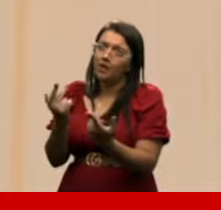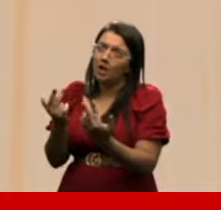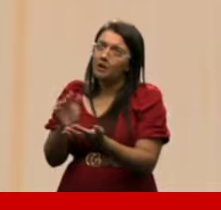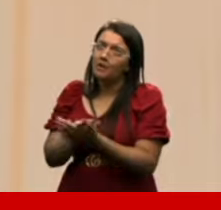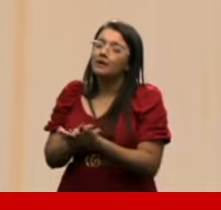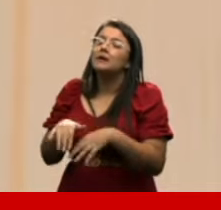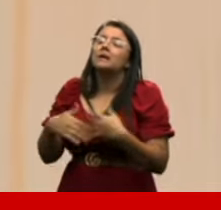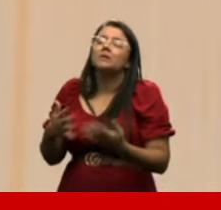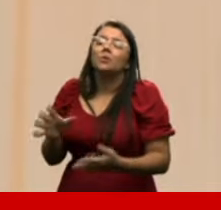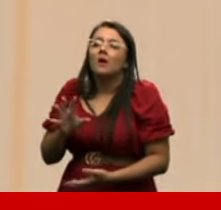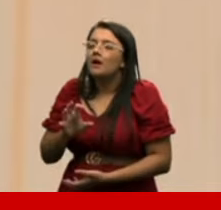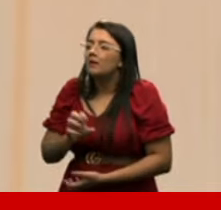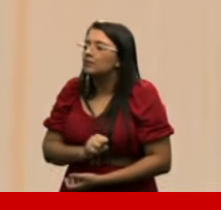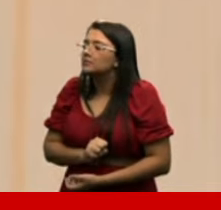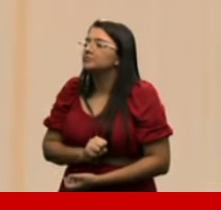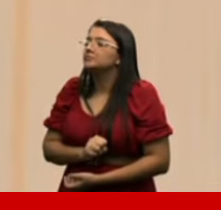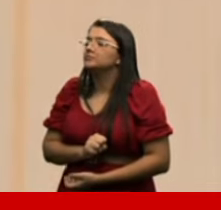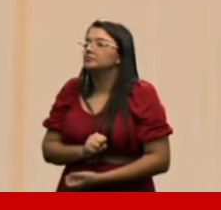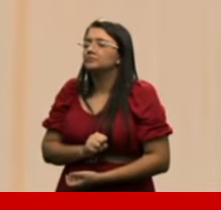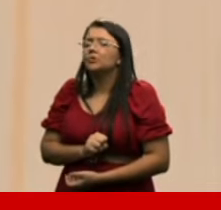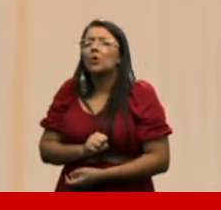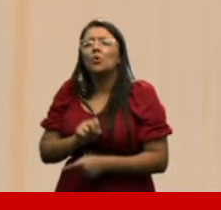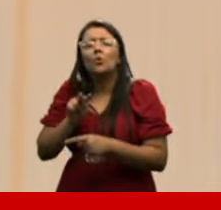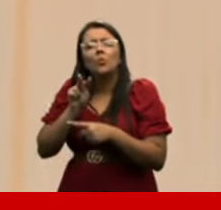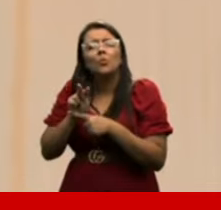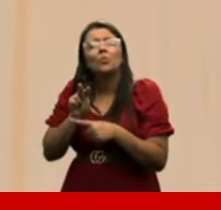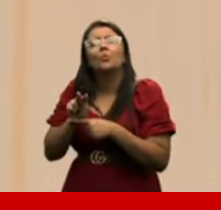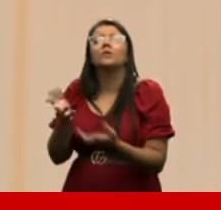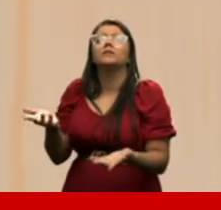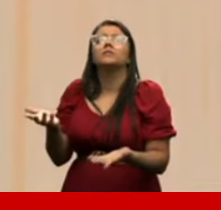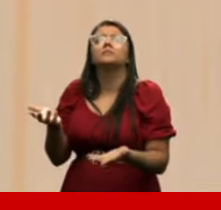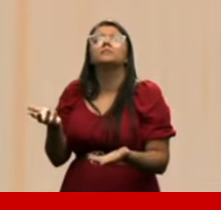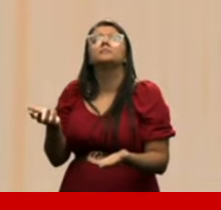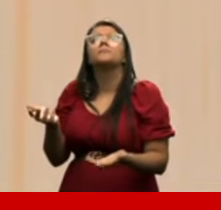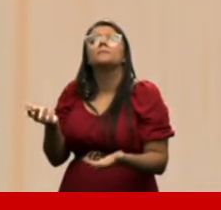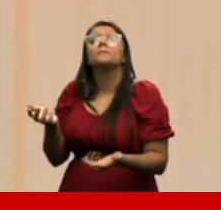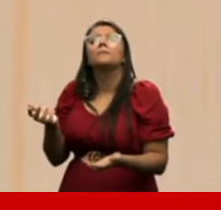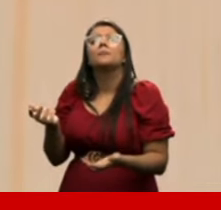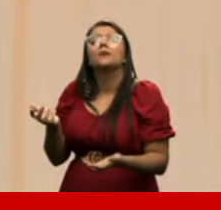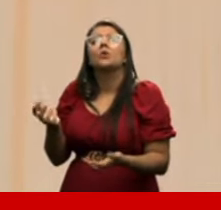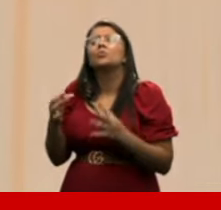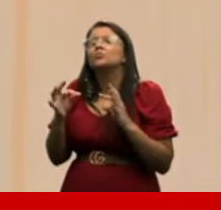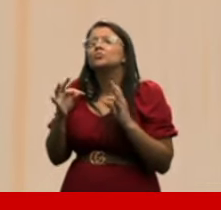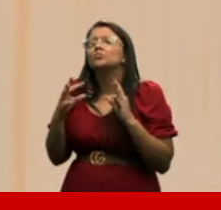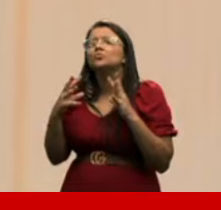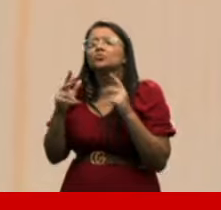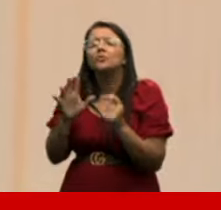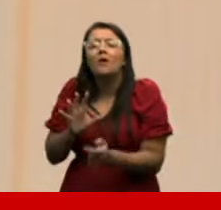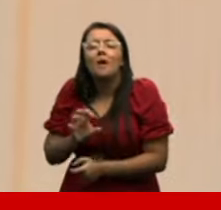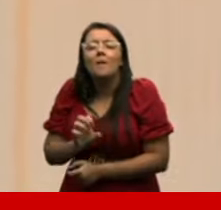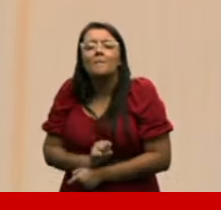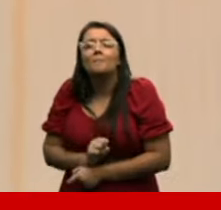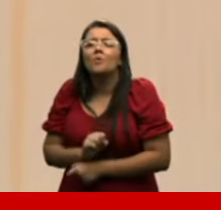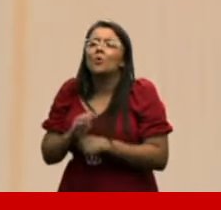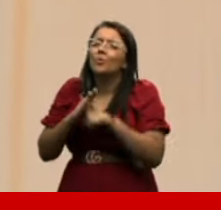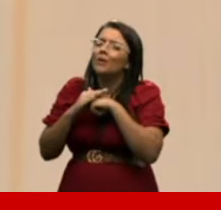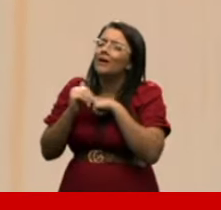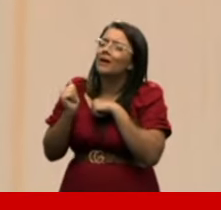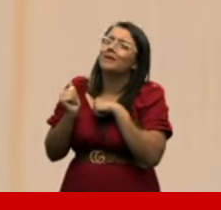Ame os seus maridos. Cuide deles com todo carinho, com todo amor.